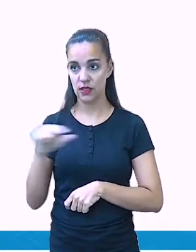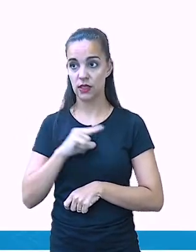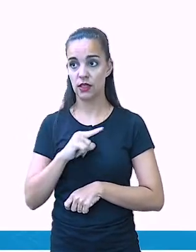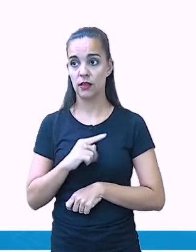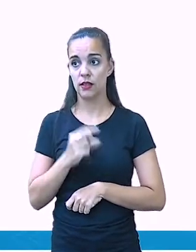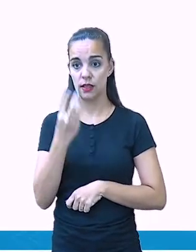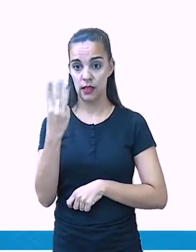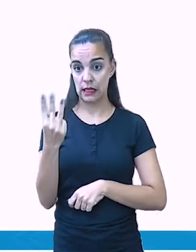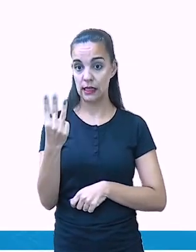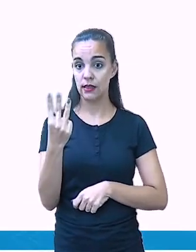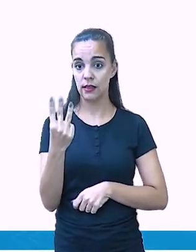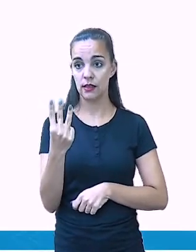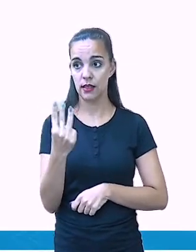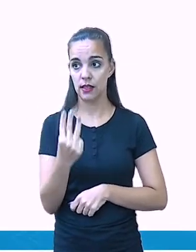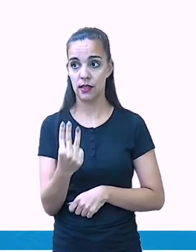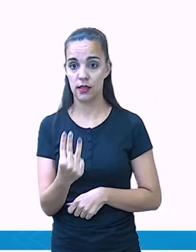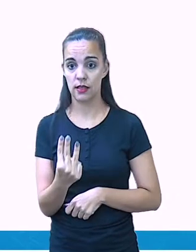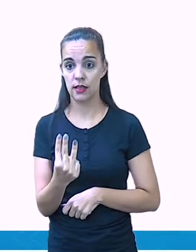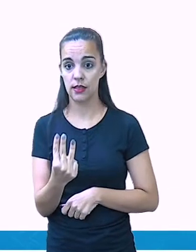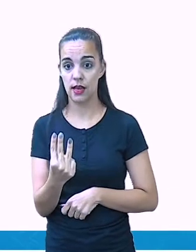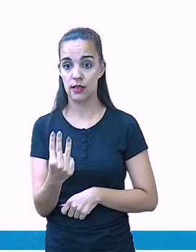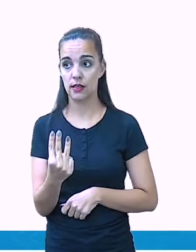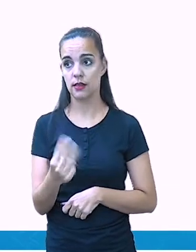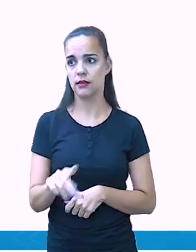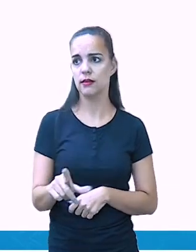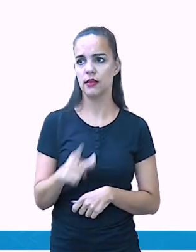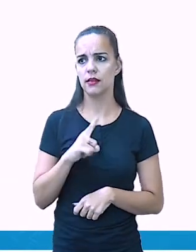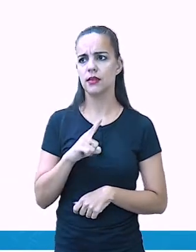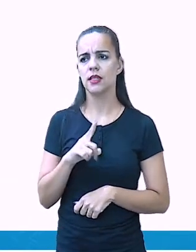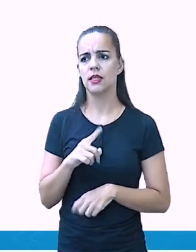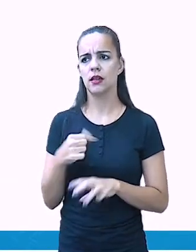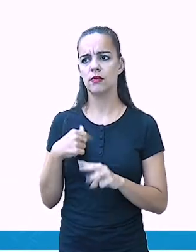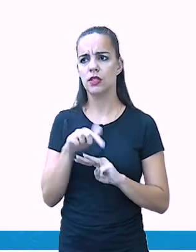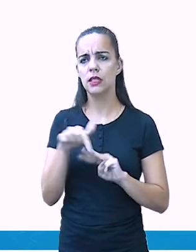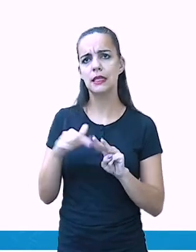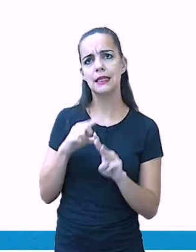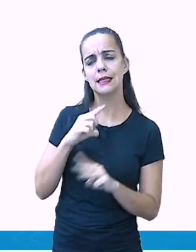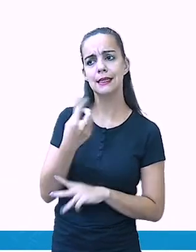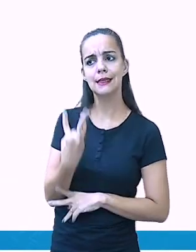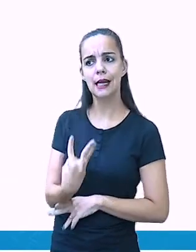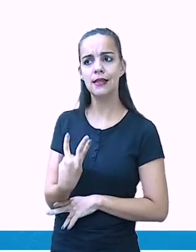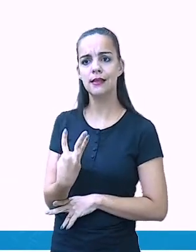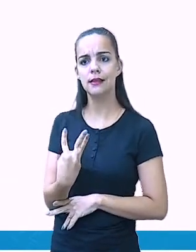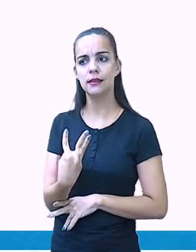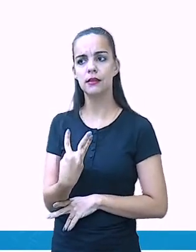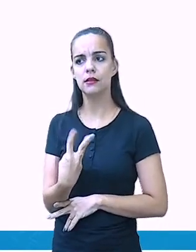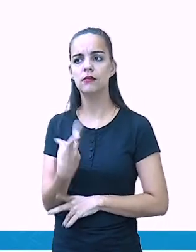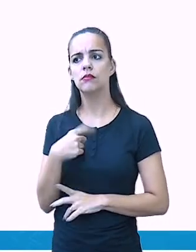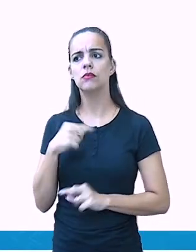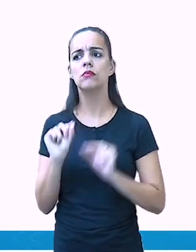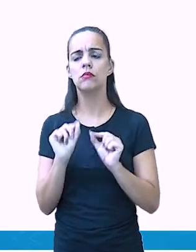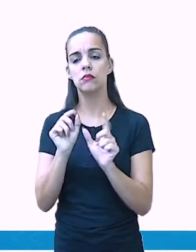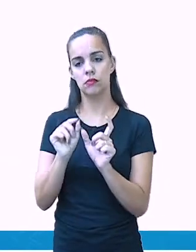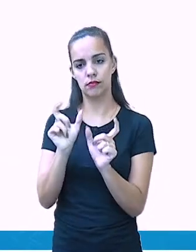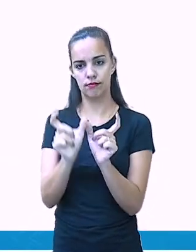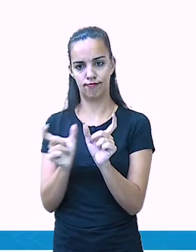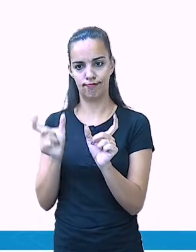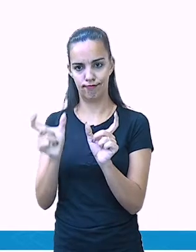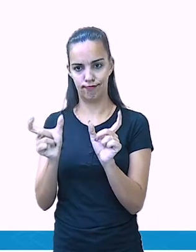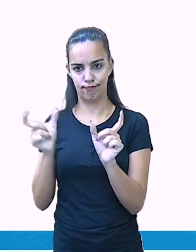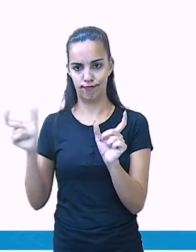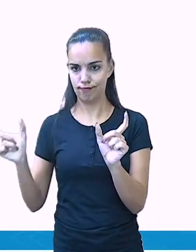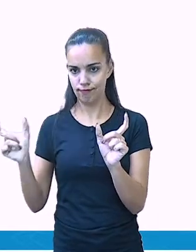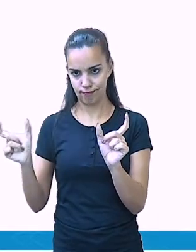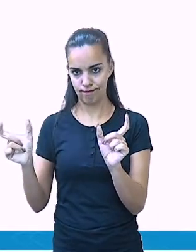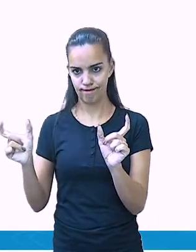Se vocês observarem, eu usei aqui os meus dedos para contar, a gente tem 3 sílabas. Não